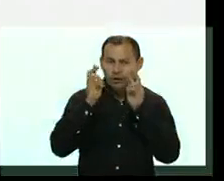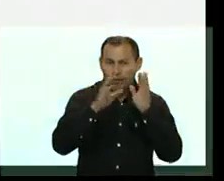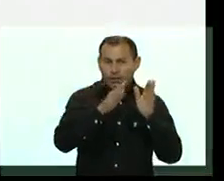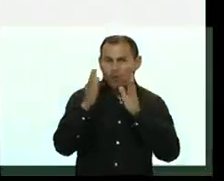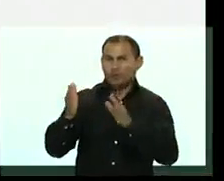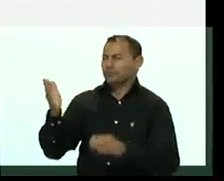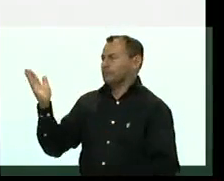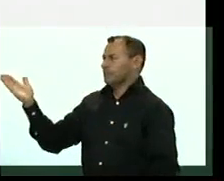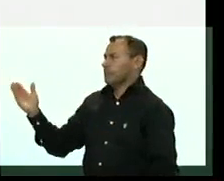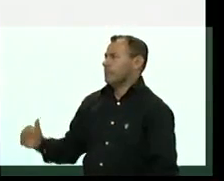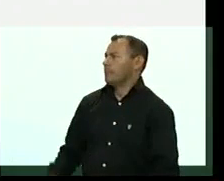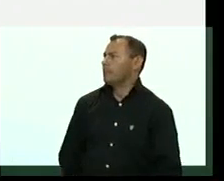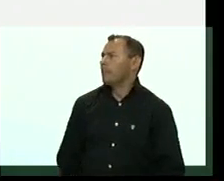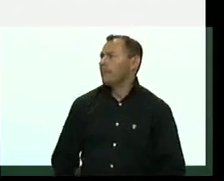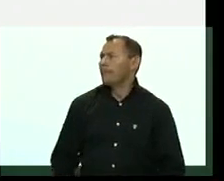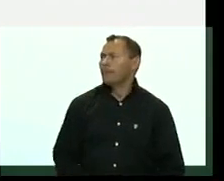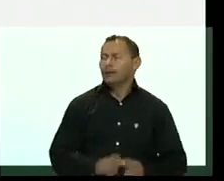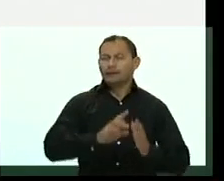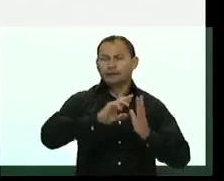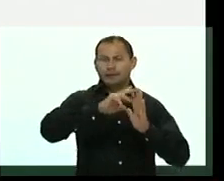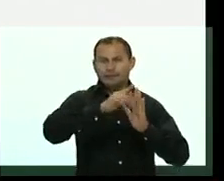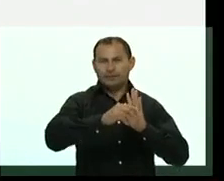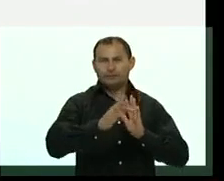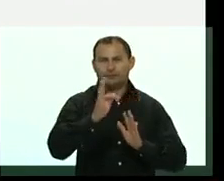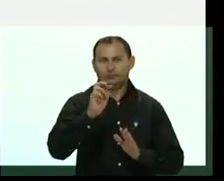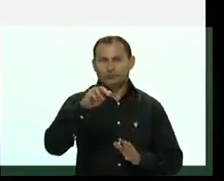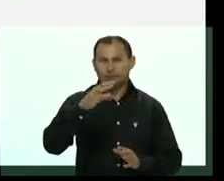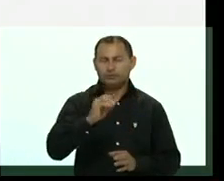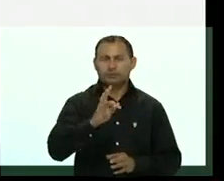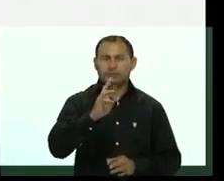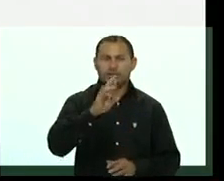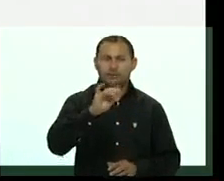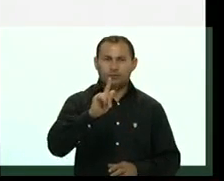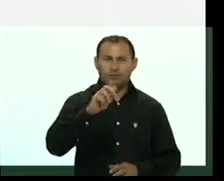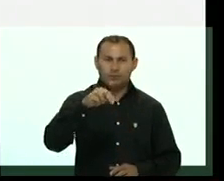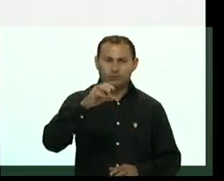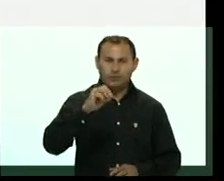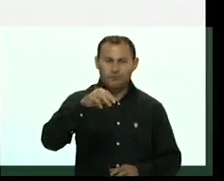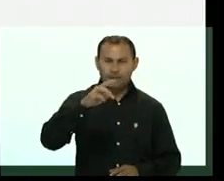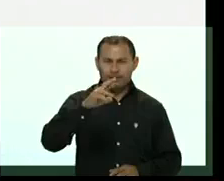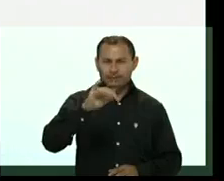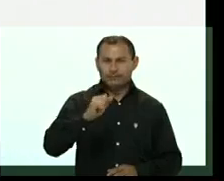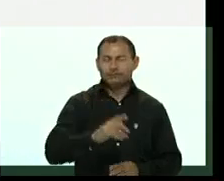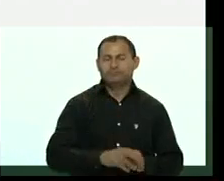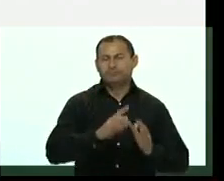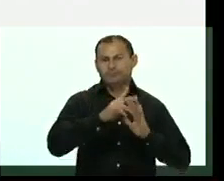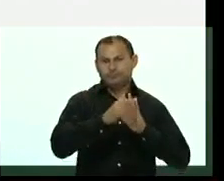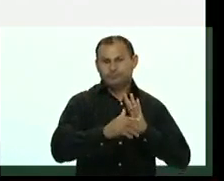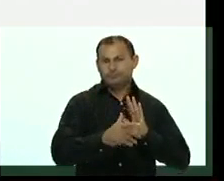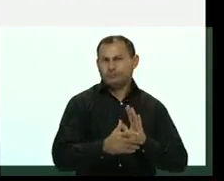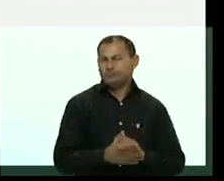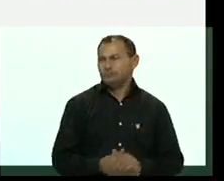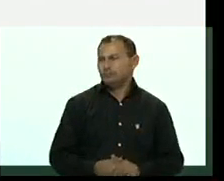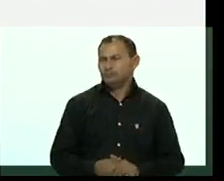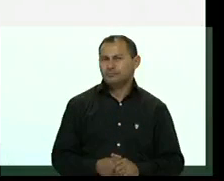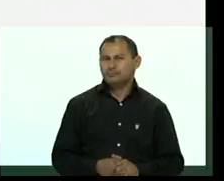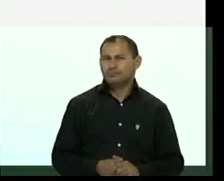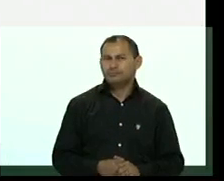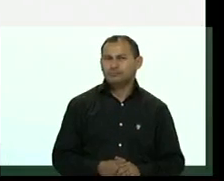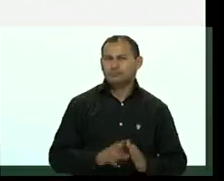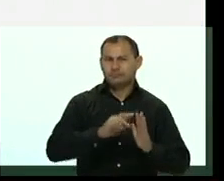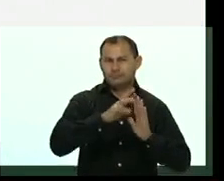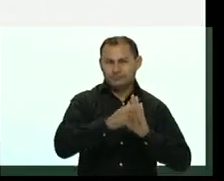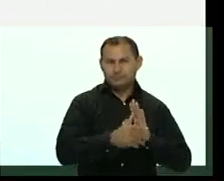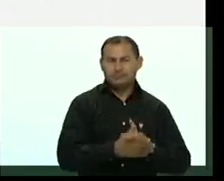quadro. Outras derivadas de funções trigonométricas. Então, olha lá. A derivada da... voltando.